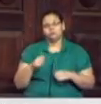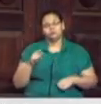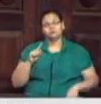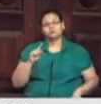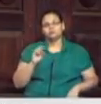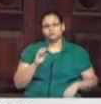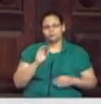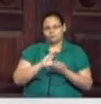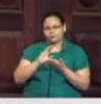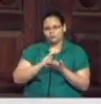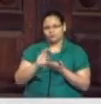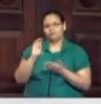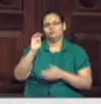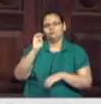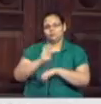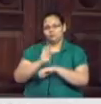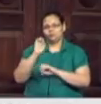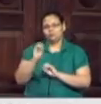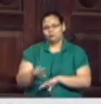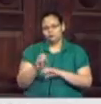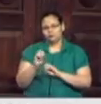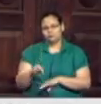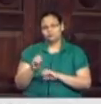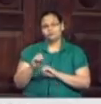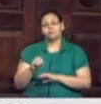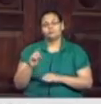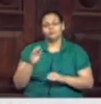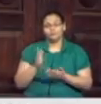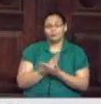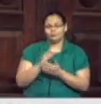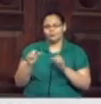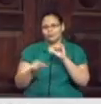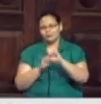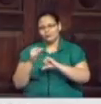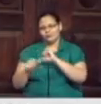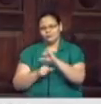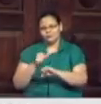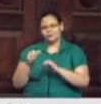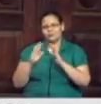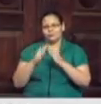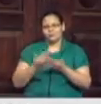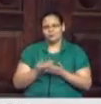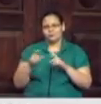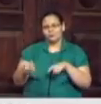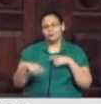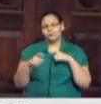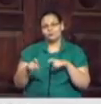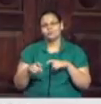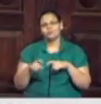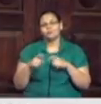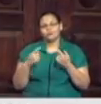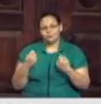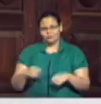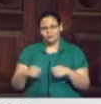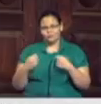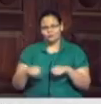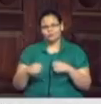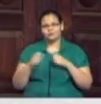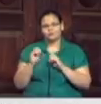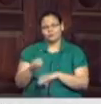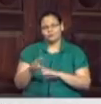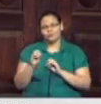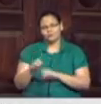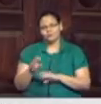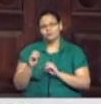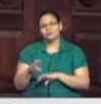de Educação. Além disso, que eventuais mudanças nas escolas rurais levem em conta a necessidade que o ensino, mesmo